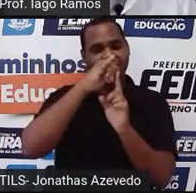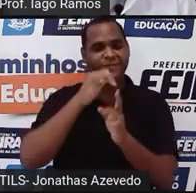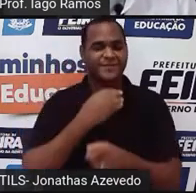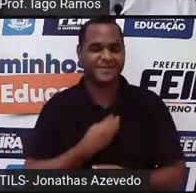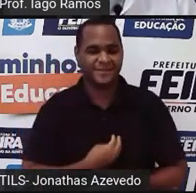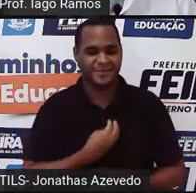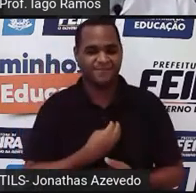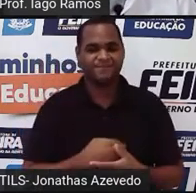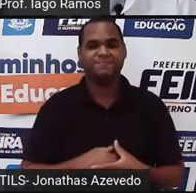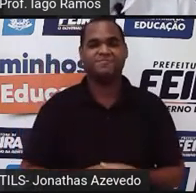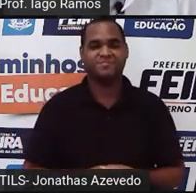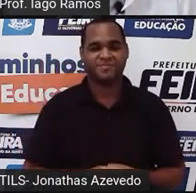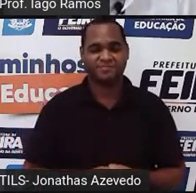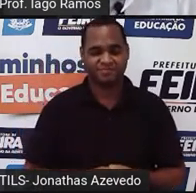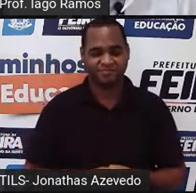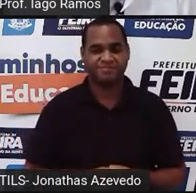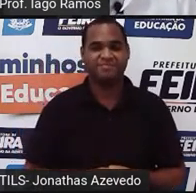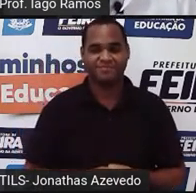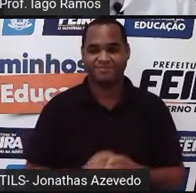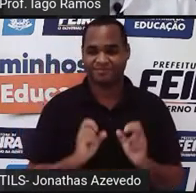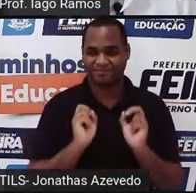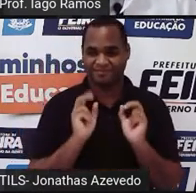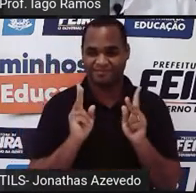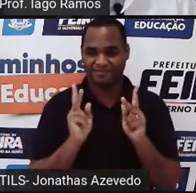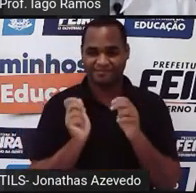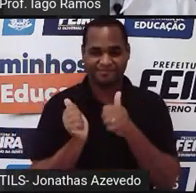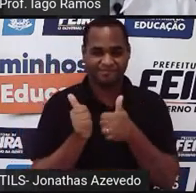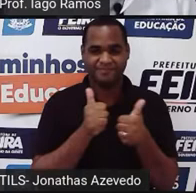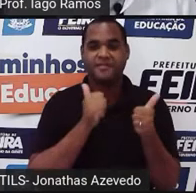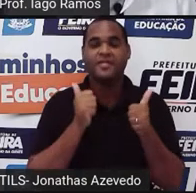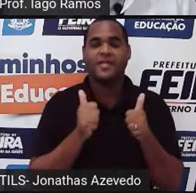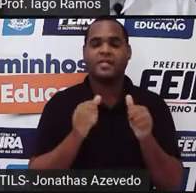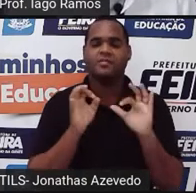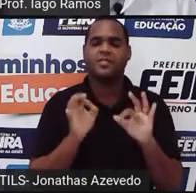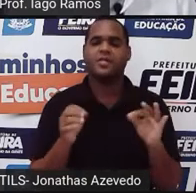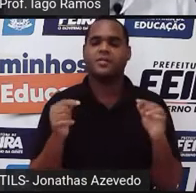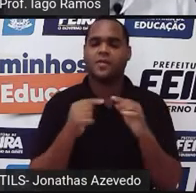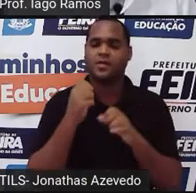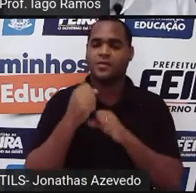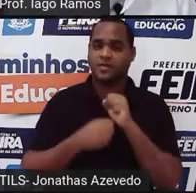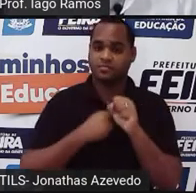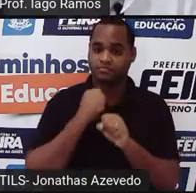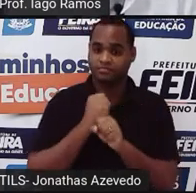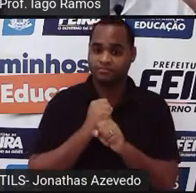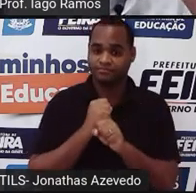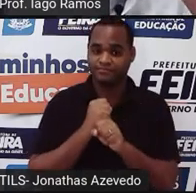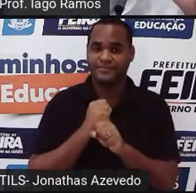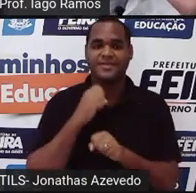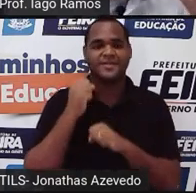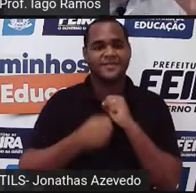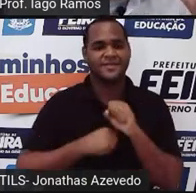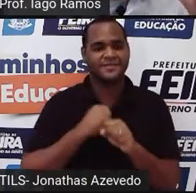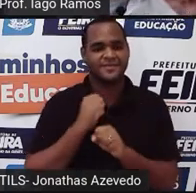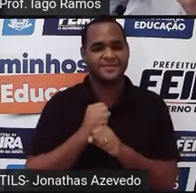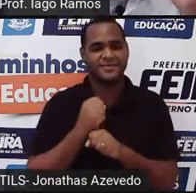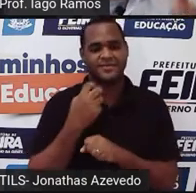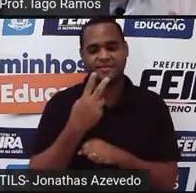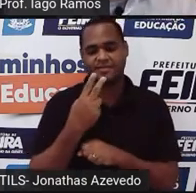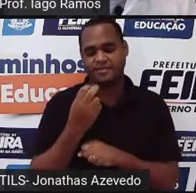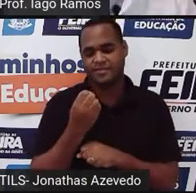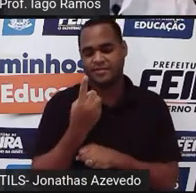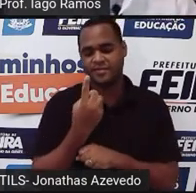da terra tá bom beleza e aí e em um ano de mil aliás no ano de